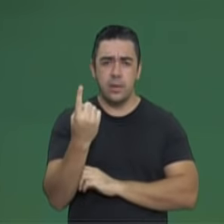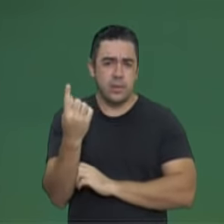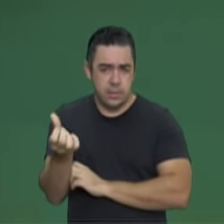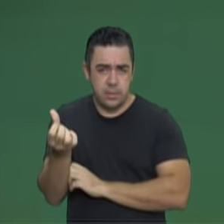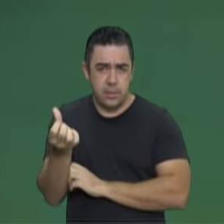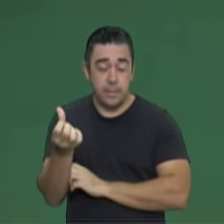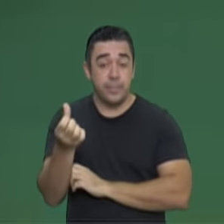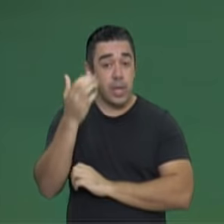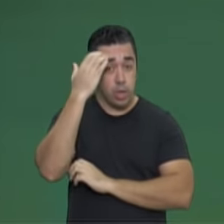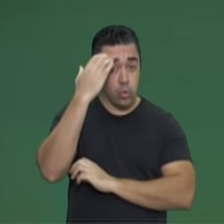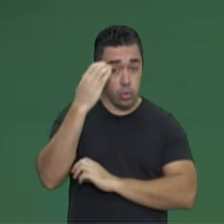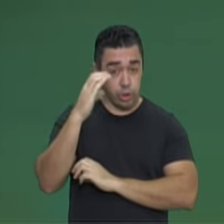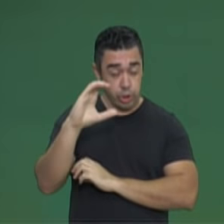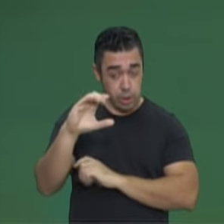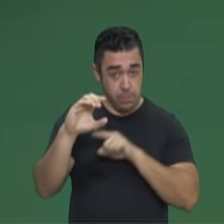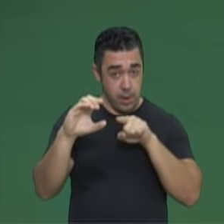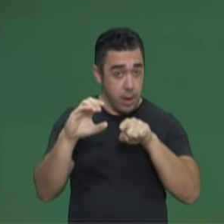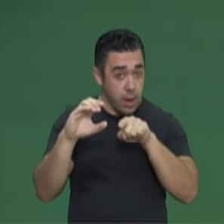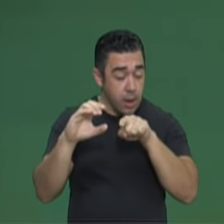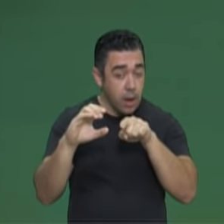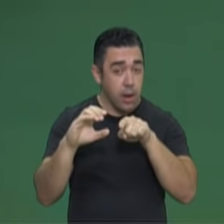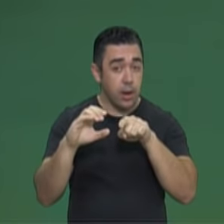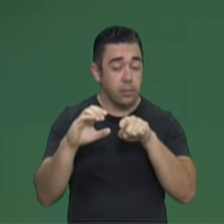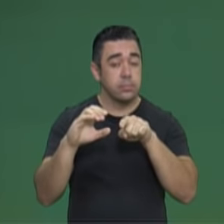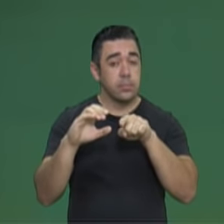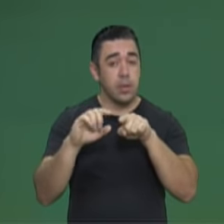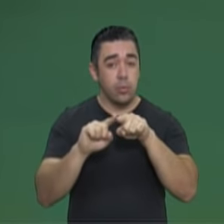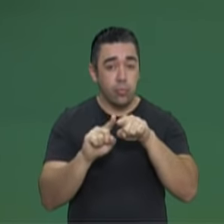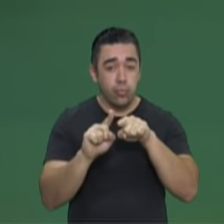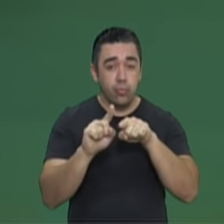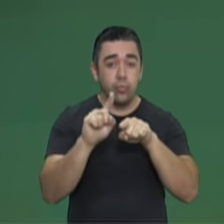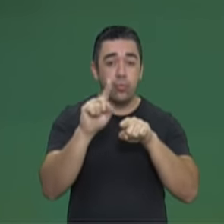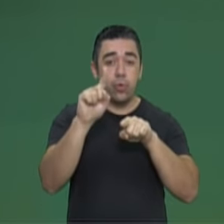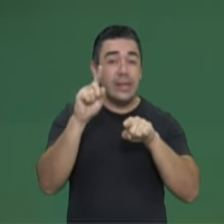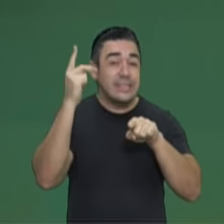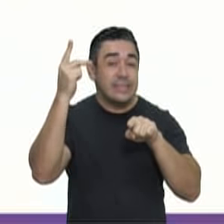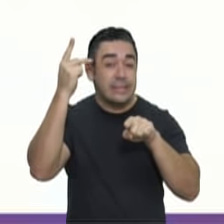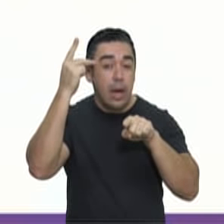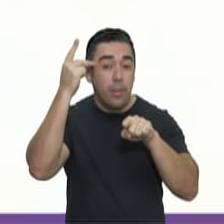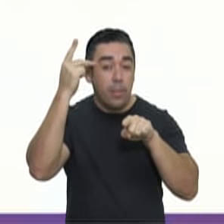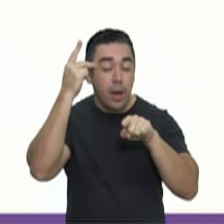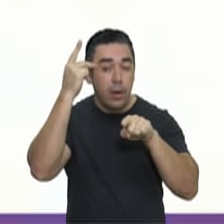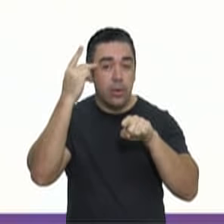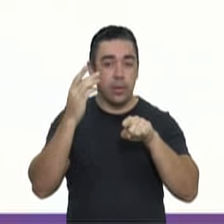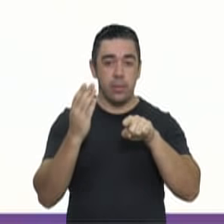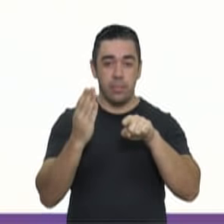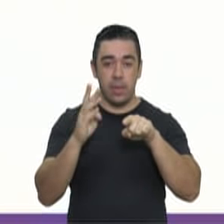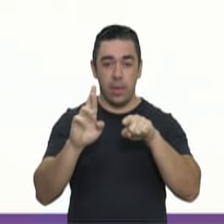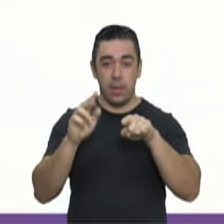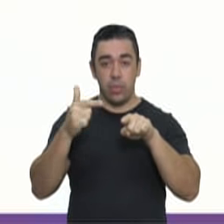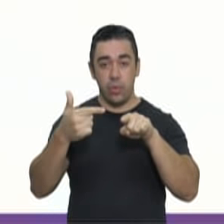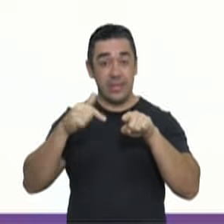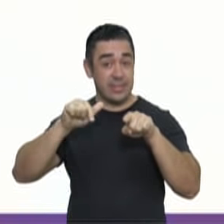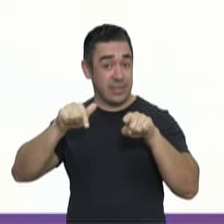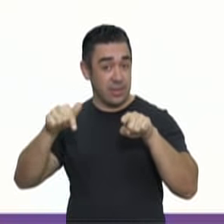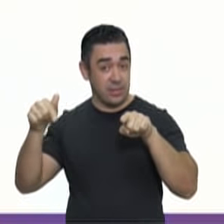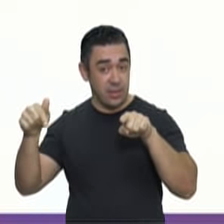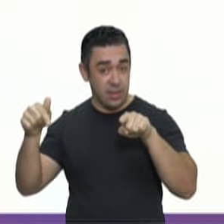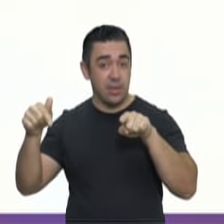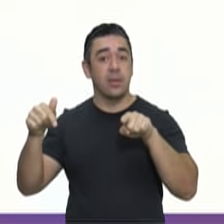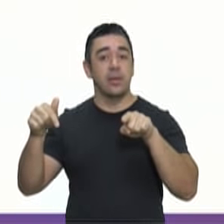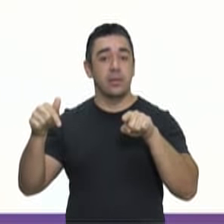de Curitiba com o estado de São Paulo. A BR-277 faz ligação